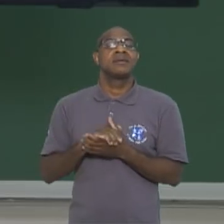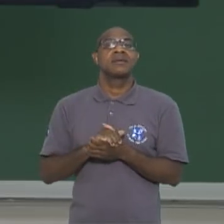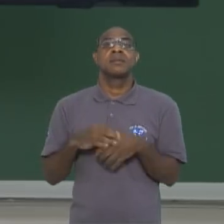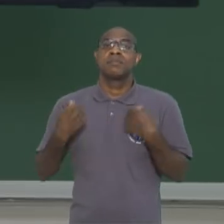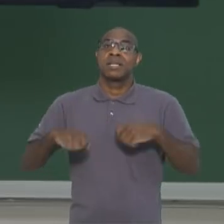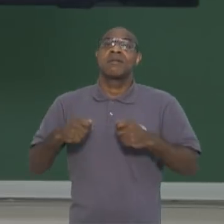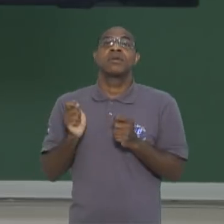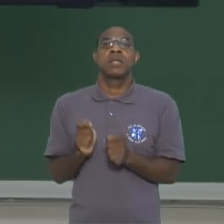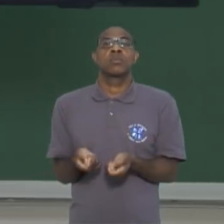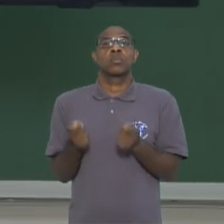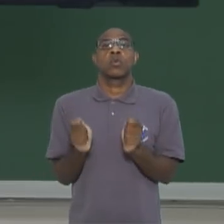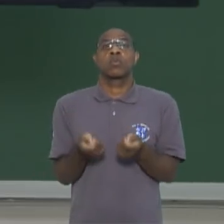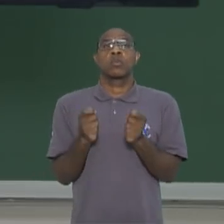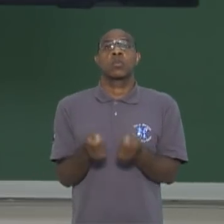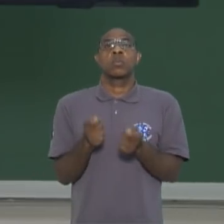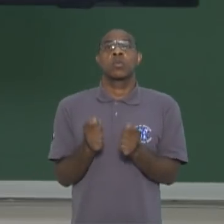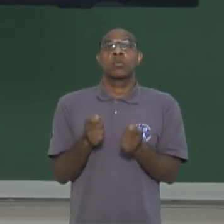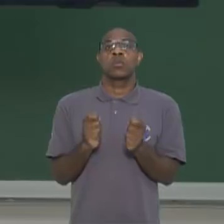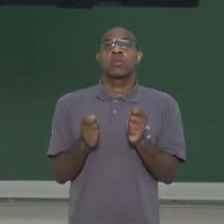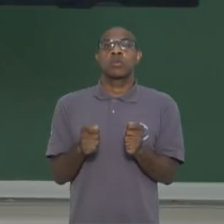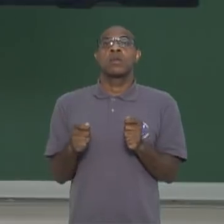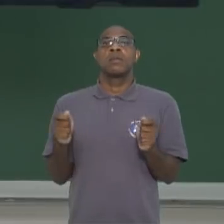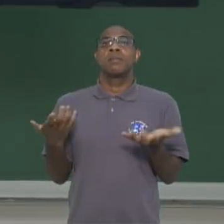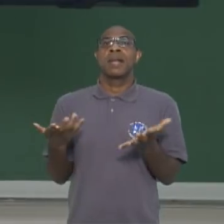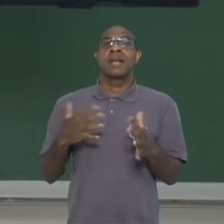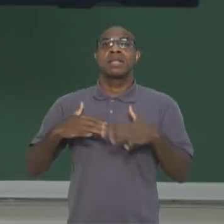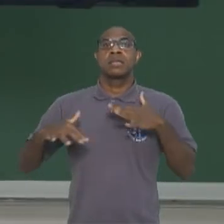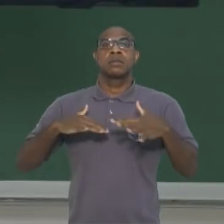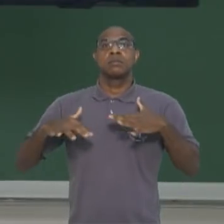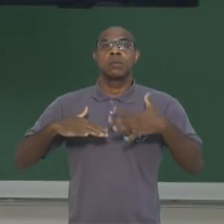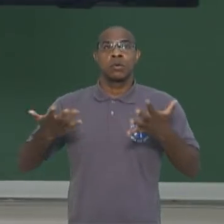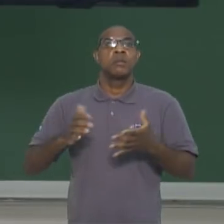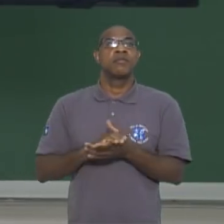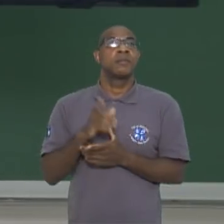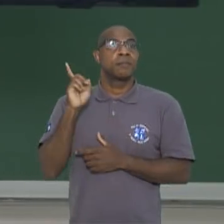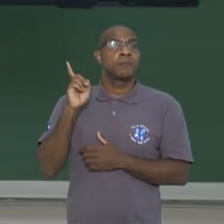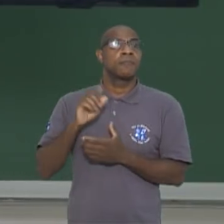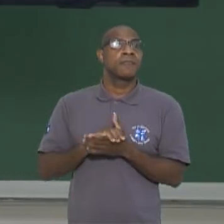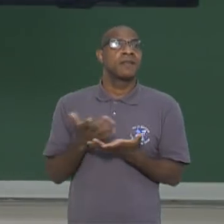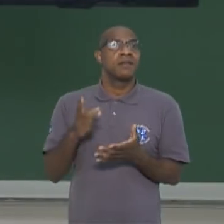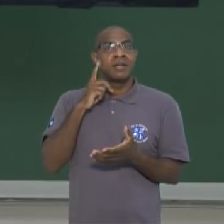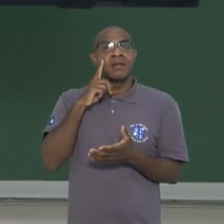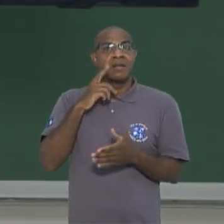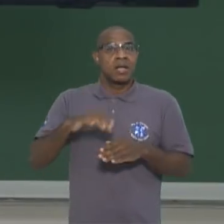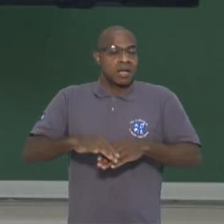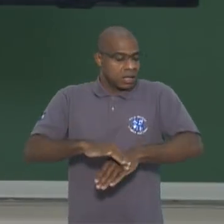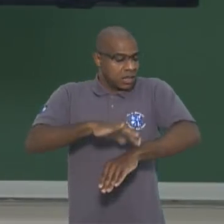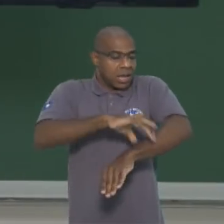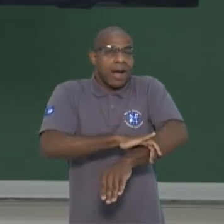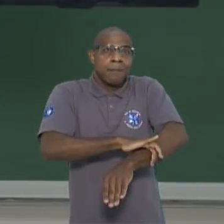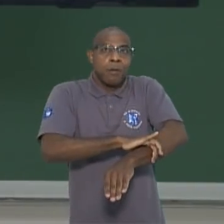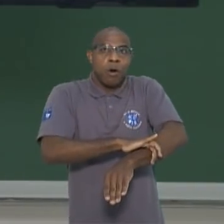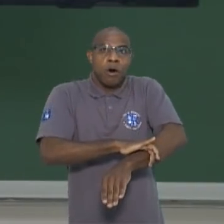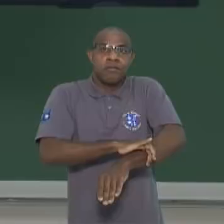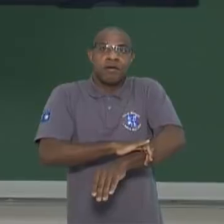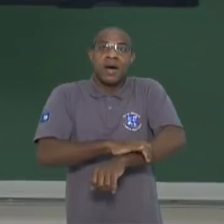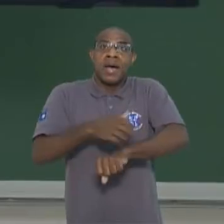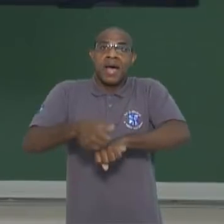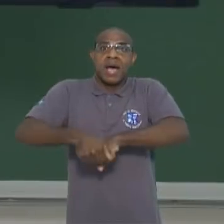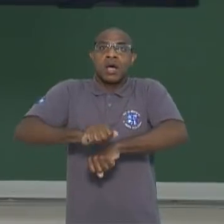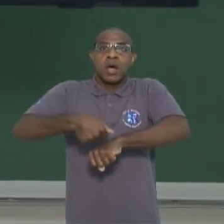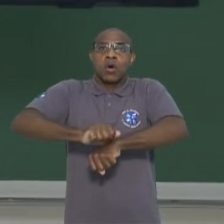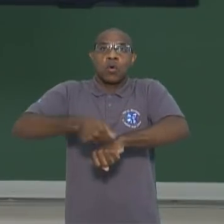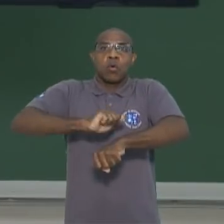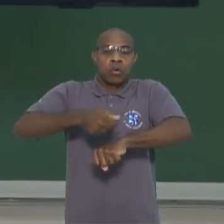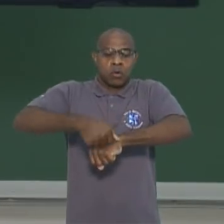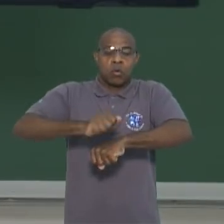que eles utilizassem esse meio de transporte que era o cavalo. Tá? Então vocês podem ver que as botas são feitas com couros, trançadas com os